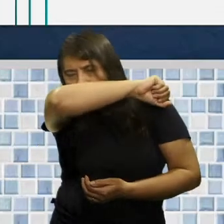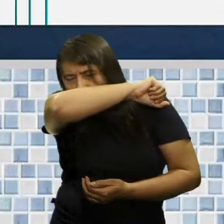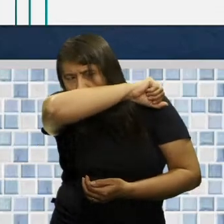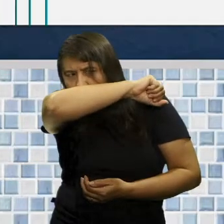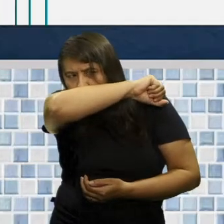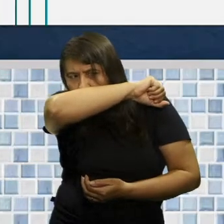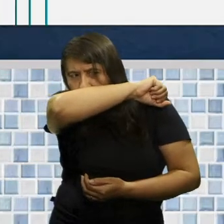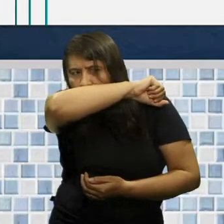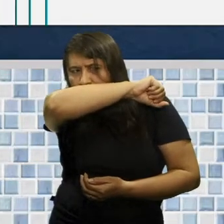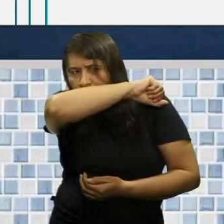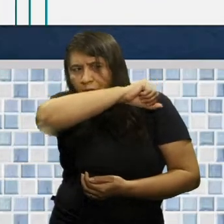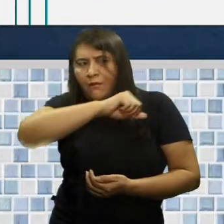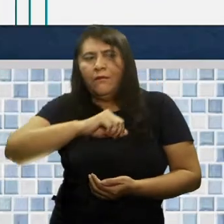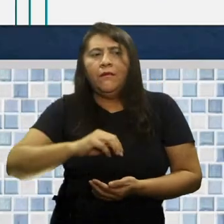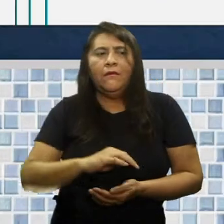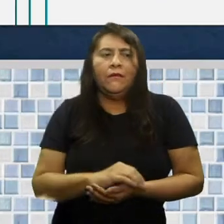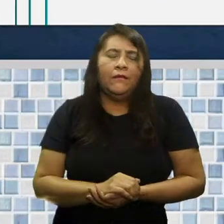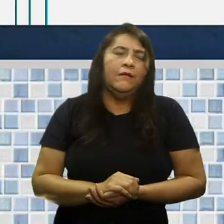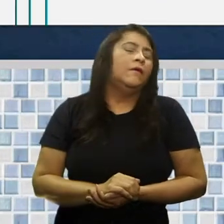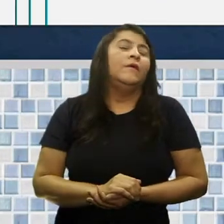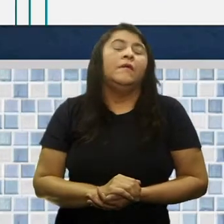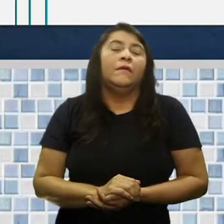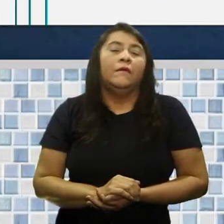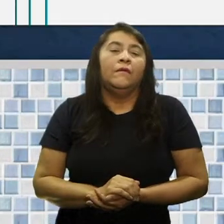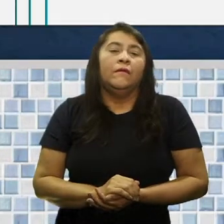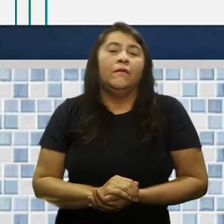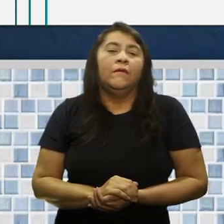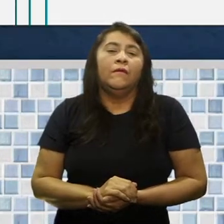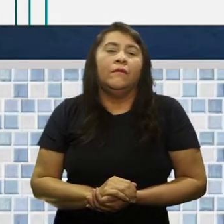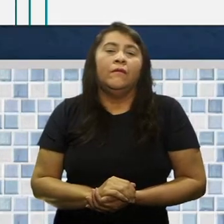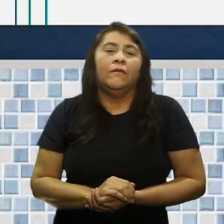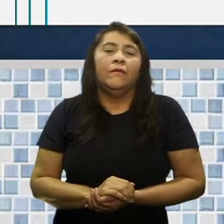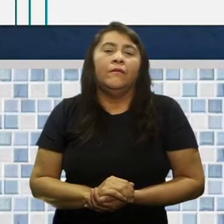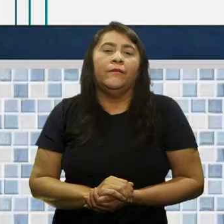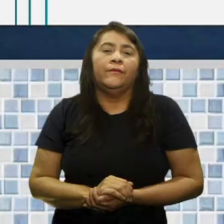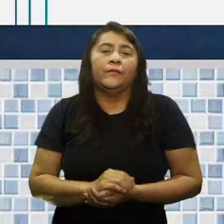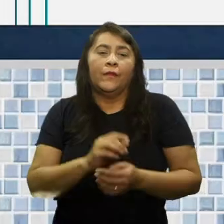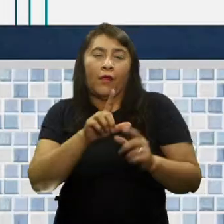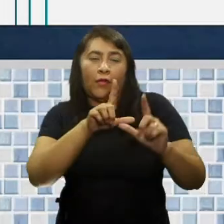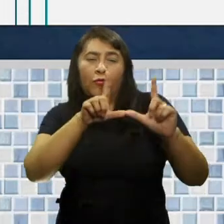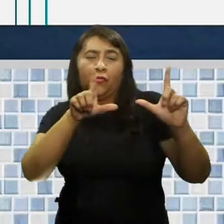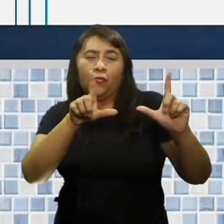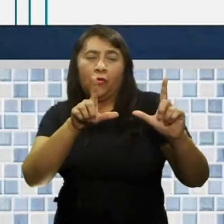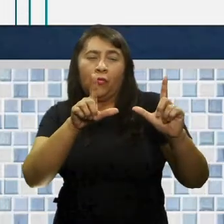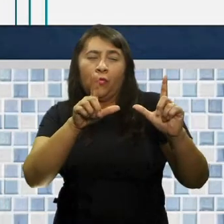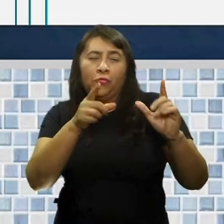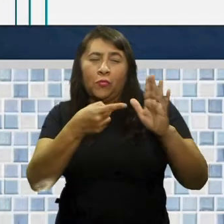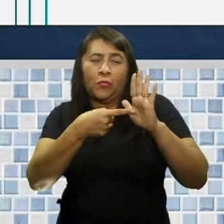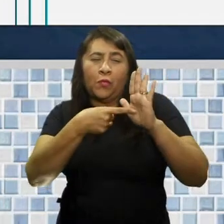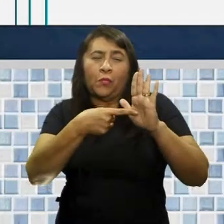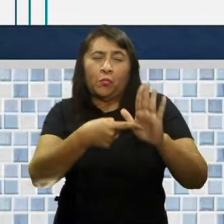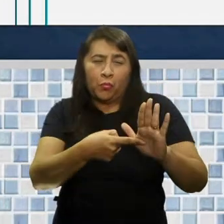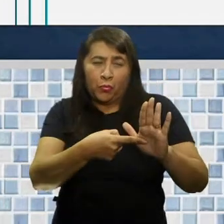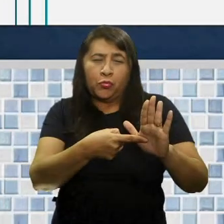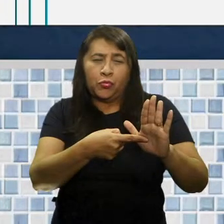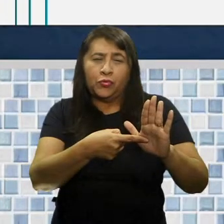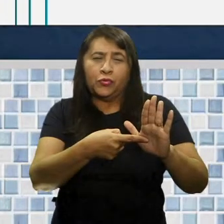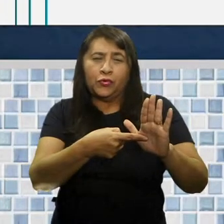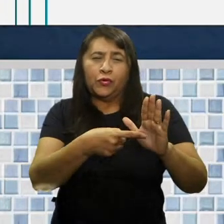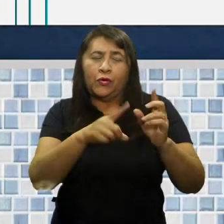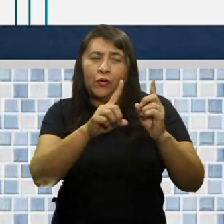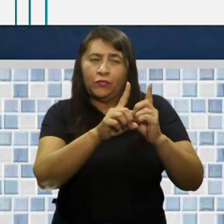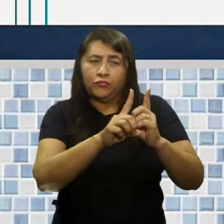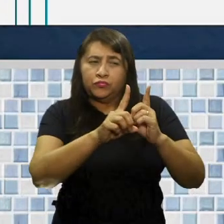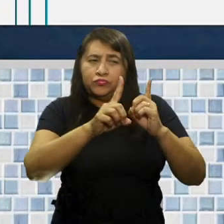próprio cotovelo. Essa figura está explicando exatamente